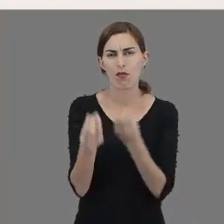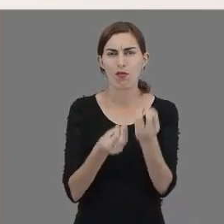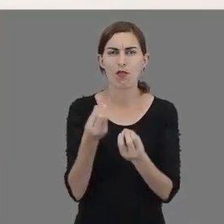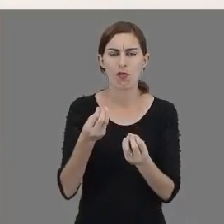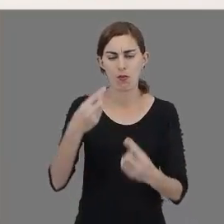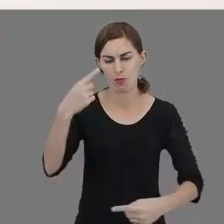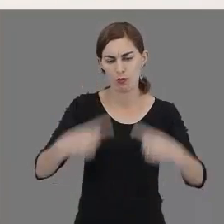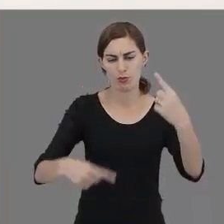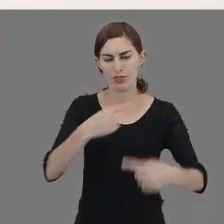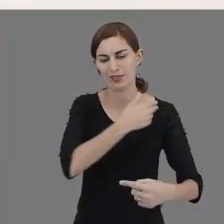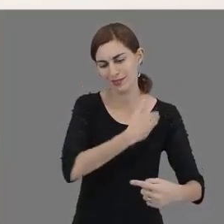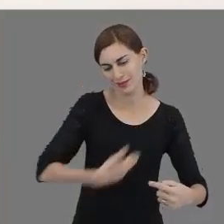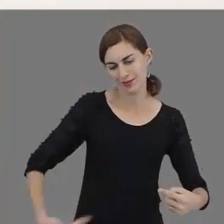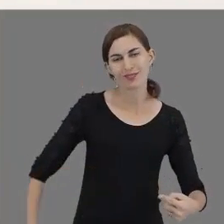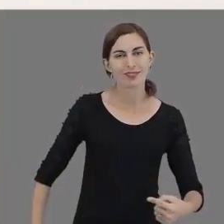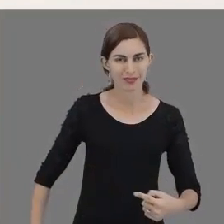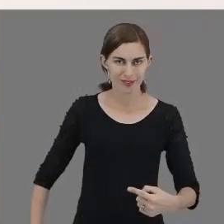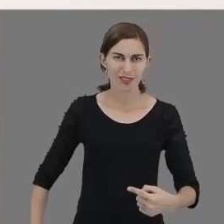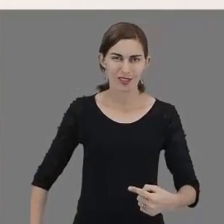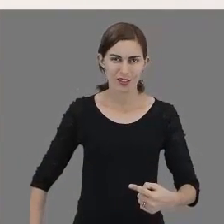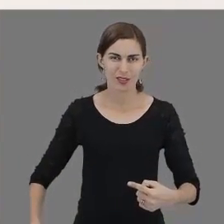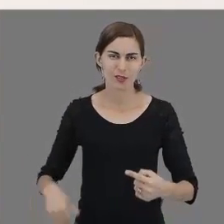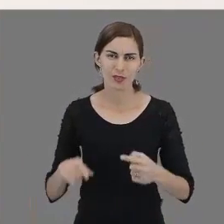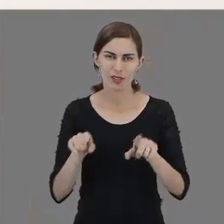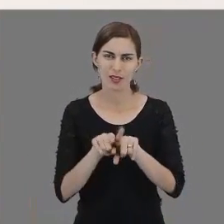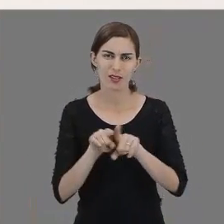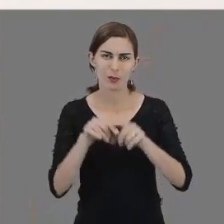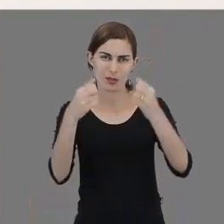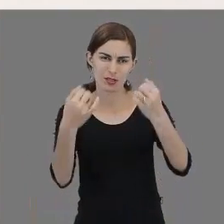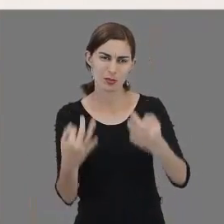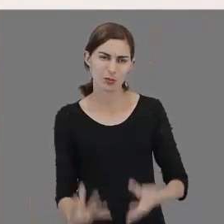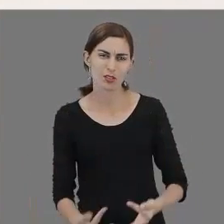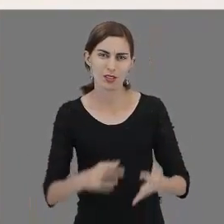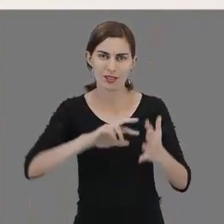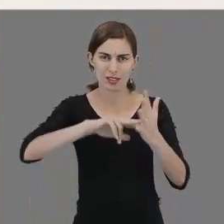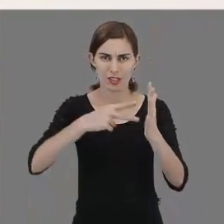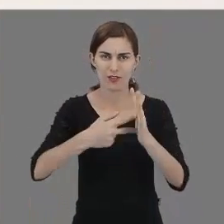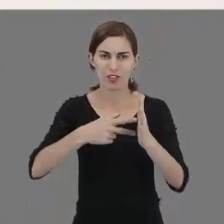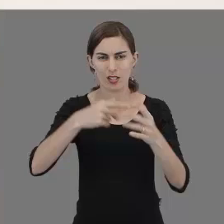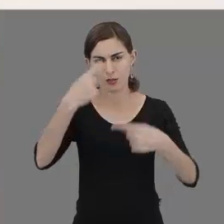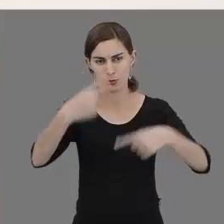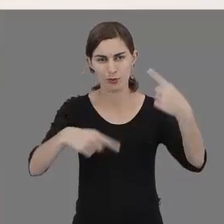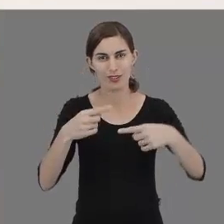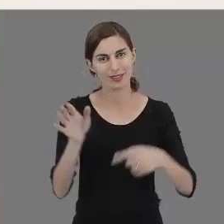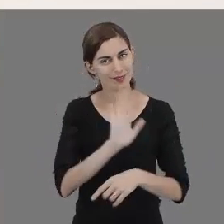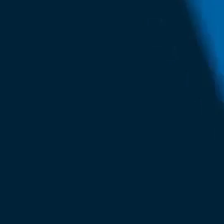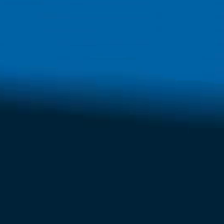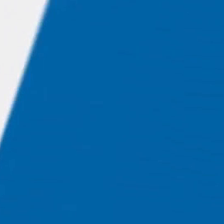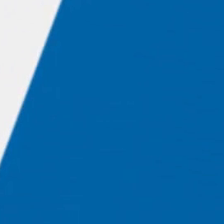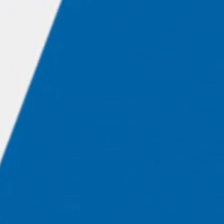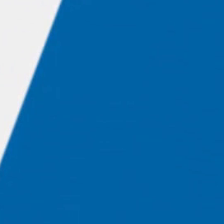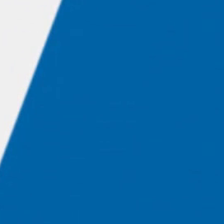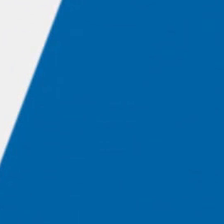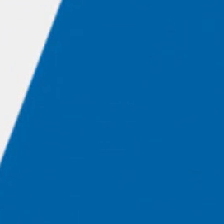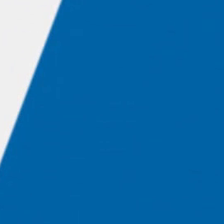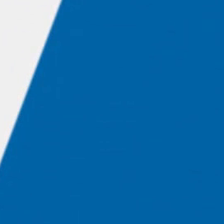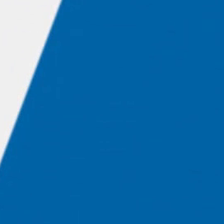elaboração de políticas, entrando também numa classificação de tipologias das políticas. É isso, até logo!